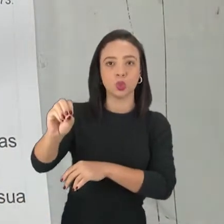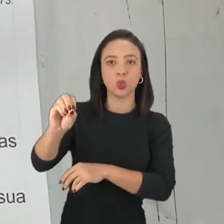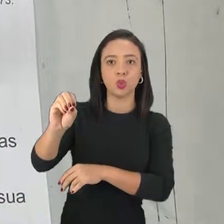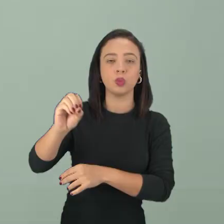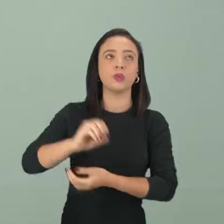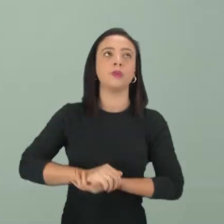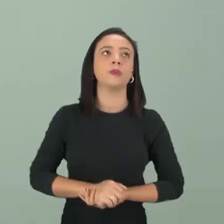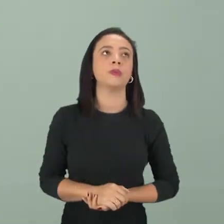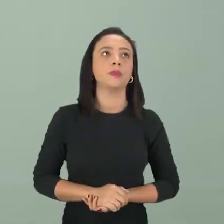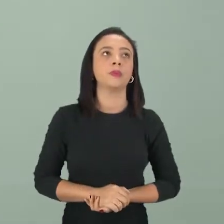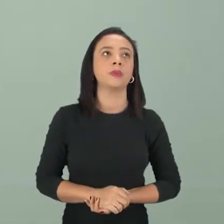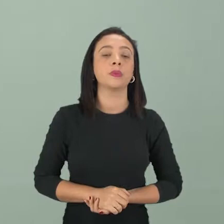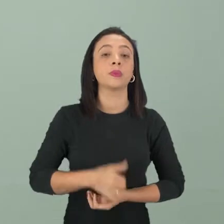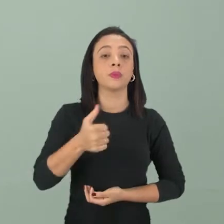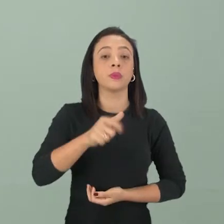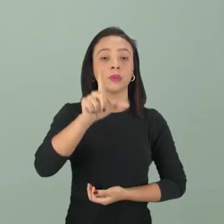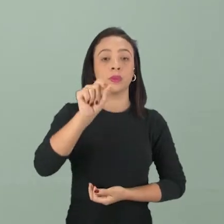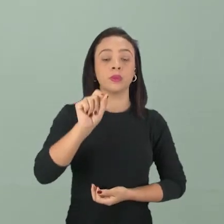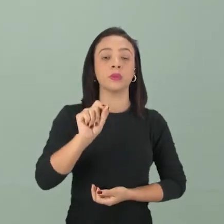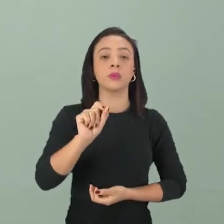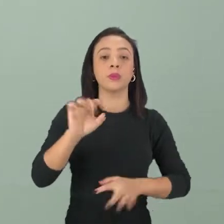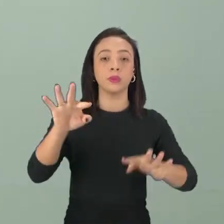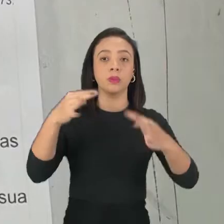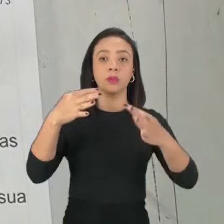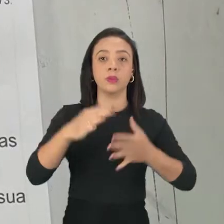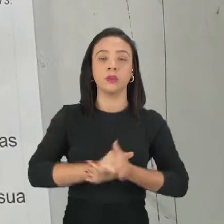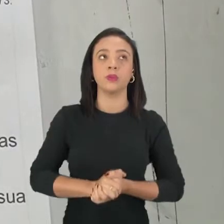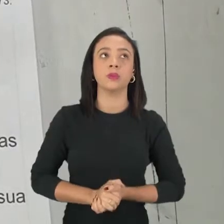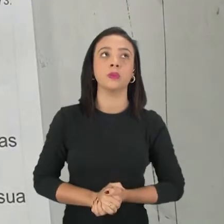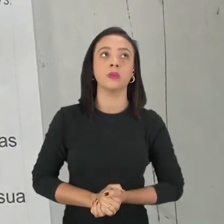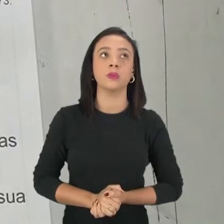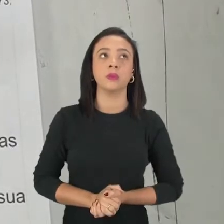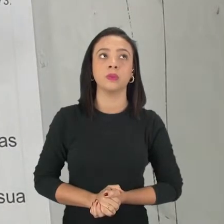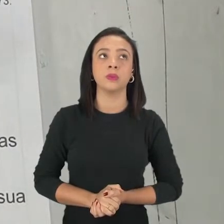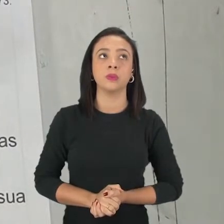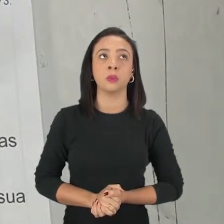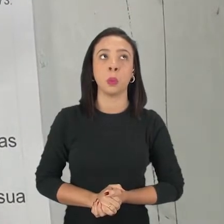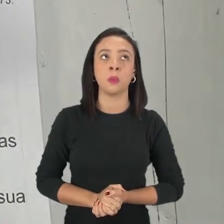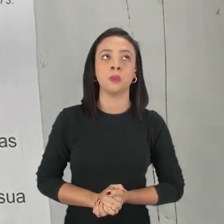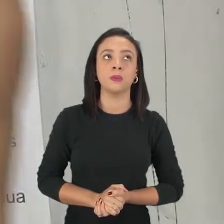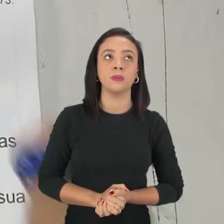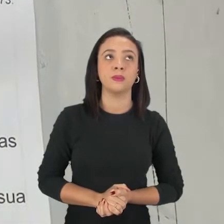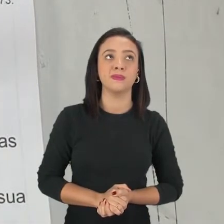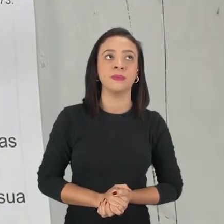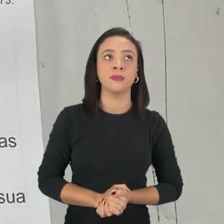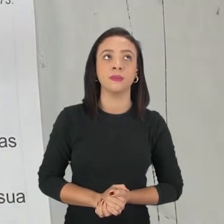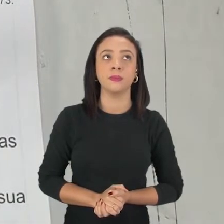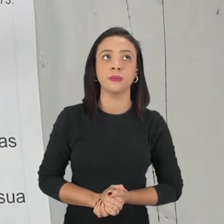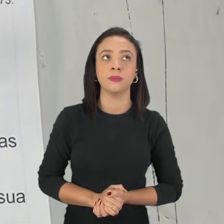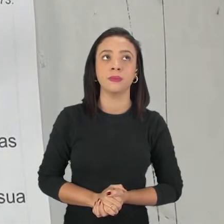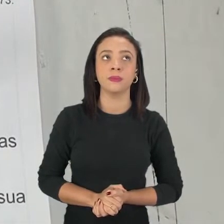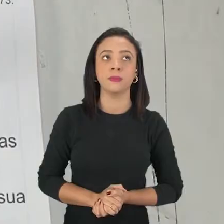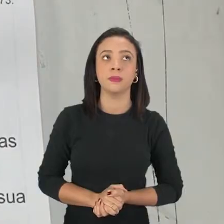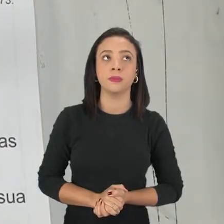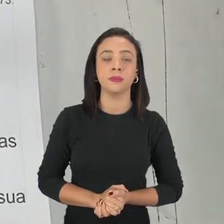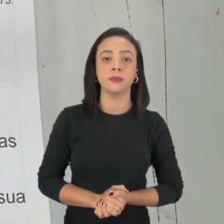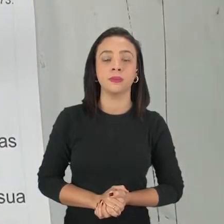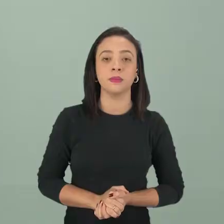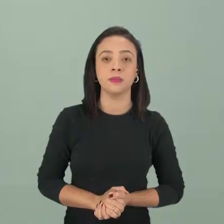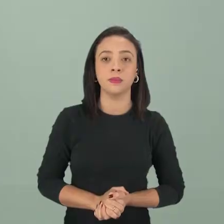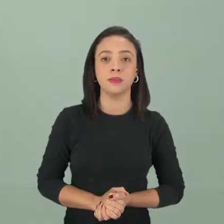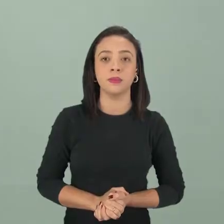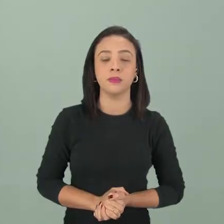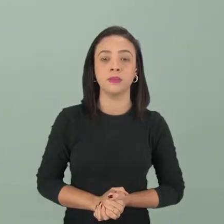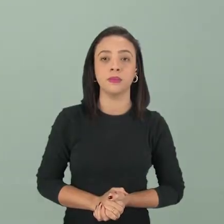se você vai fazer a primeira marcação para a gente poder entender aqui mesmo erro de concordância e depois a gente vai voltar